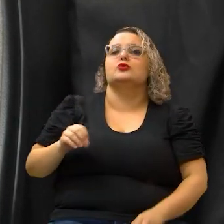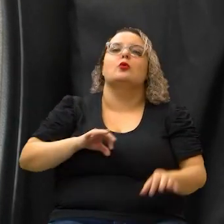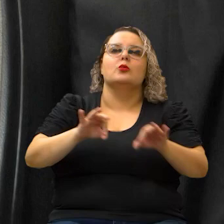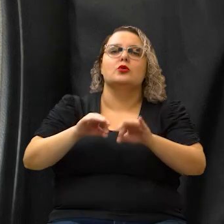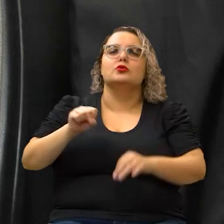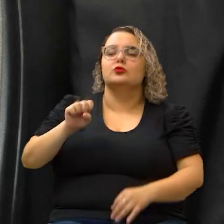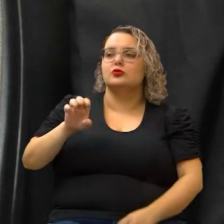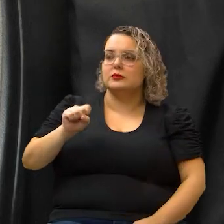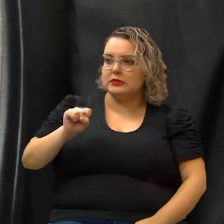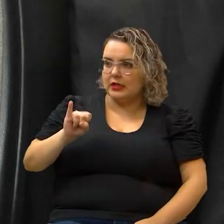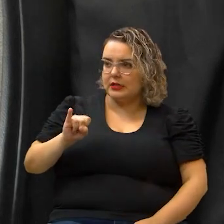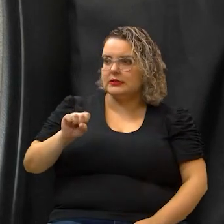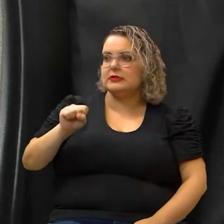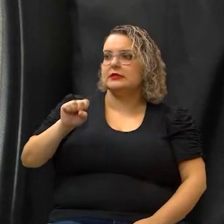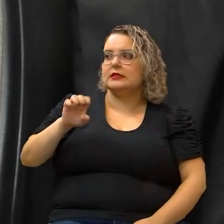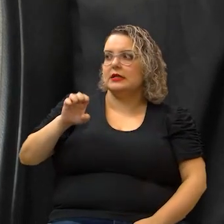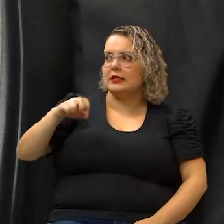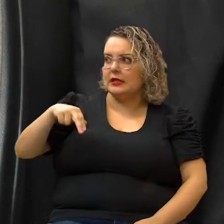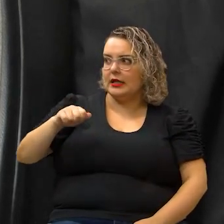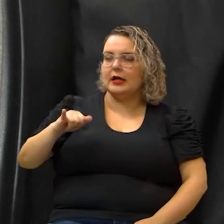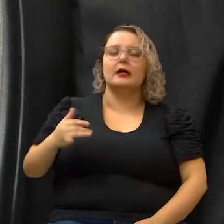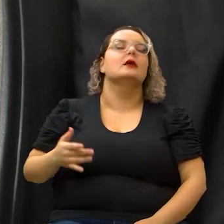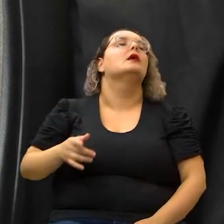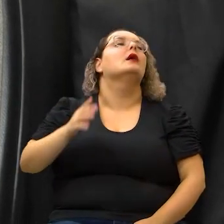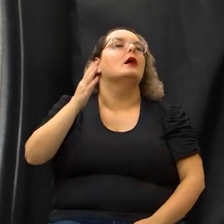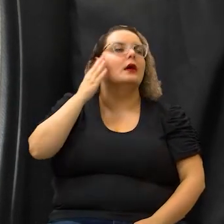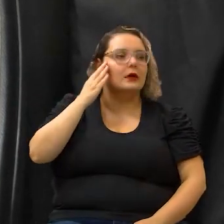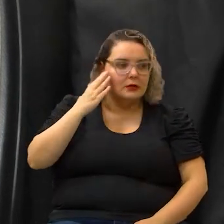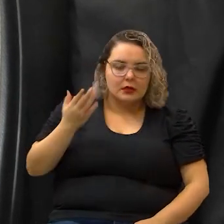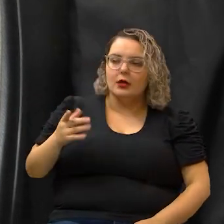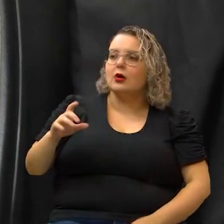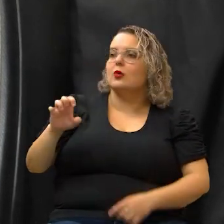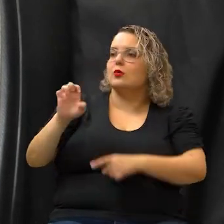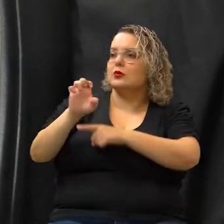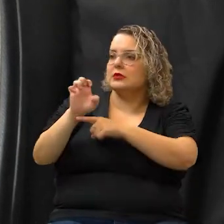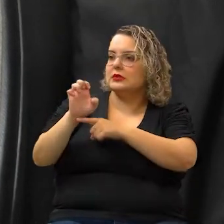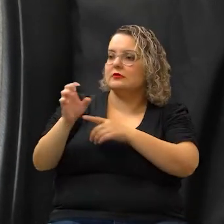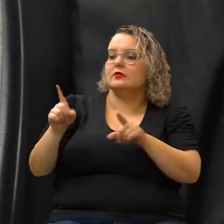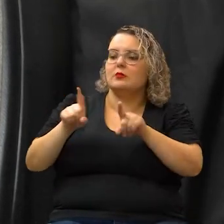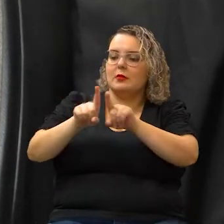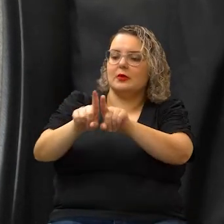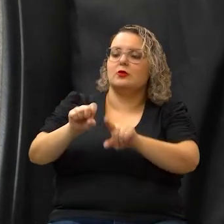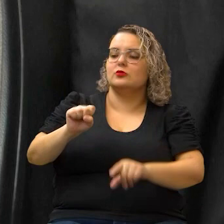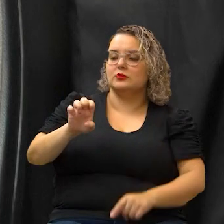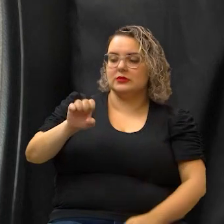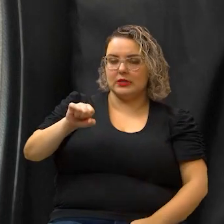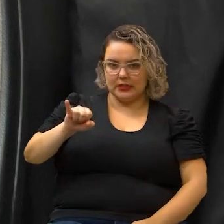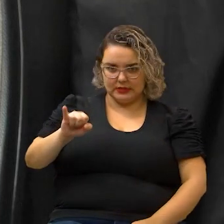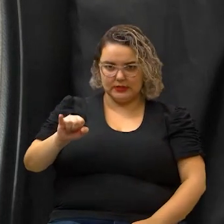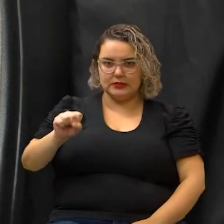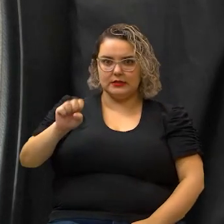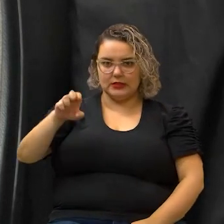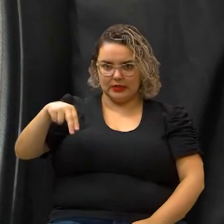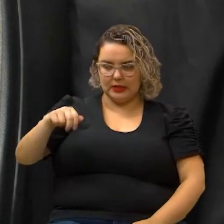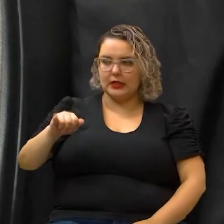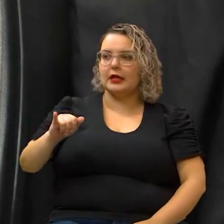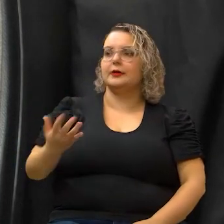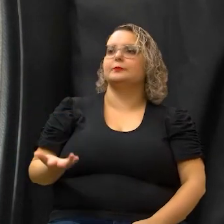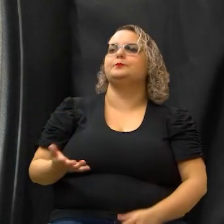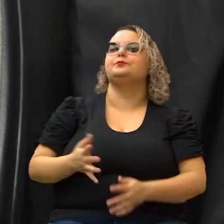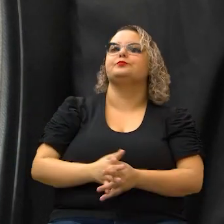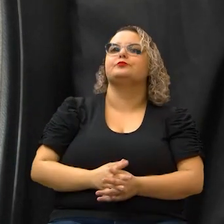Senai. Ah, sim. Eu dei muito aulas em várias, porque o Estado tinha feito uma parceria com o SESI Senai. E aí eu resolvi